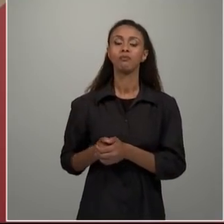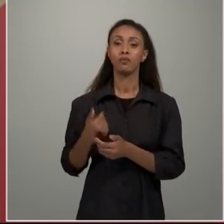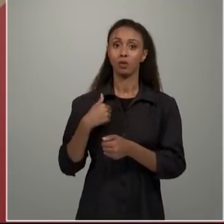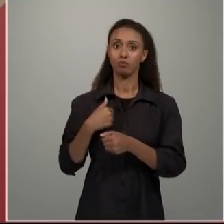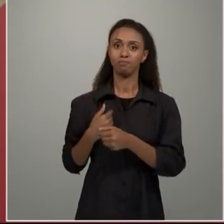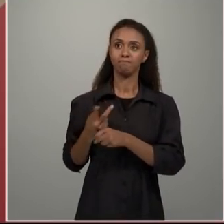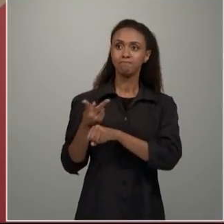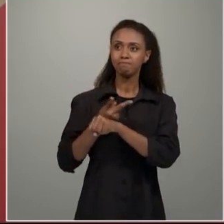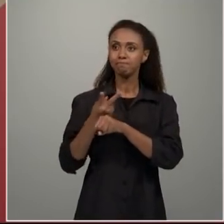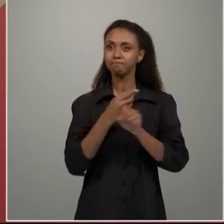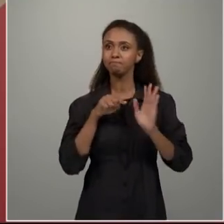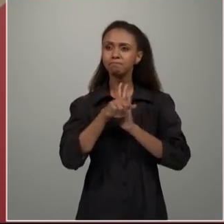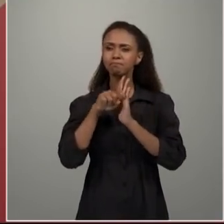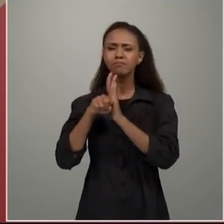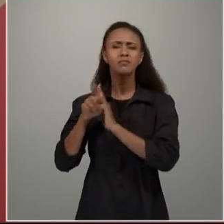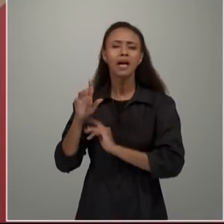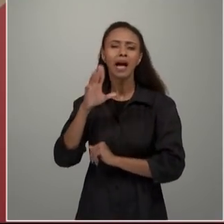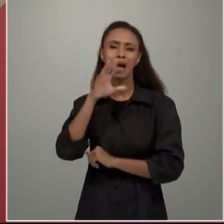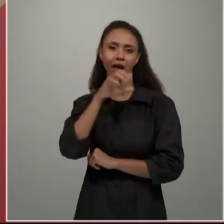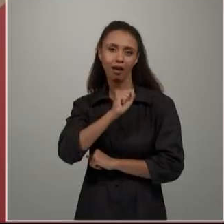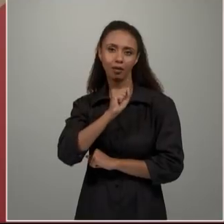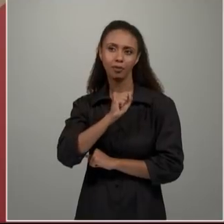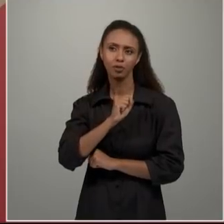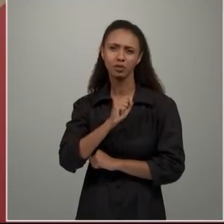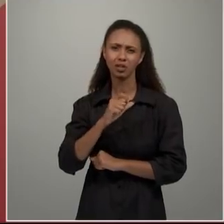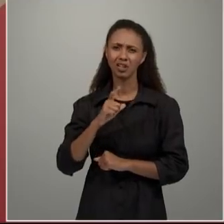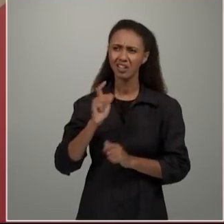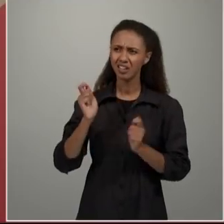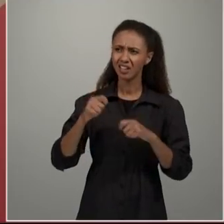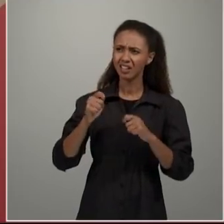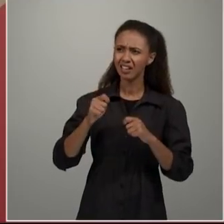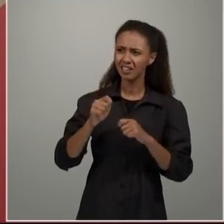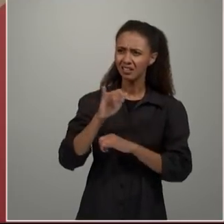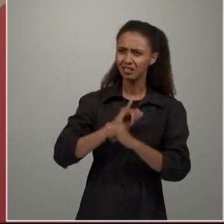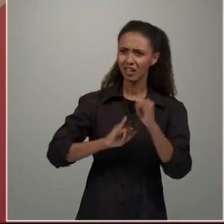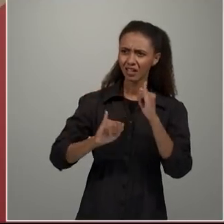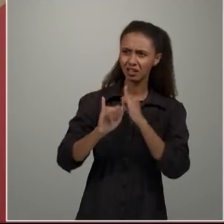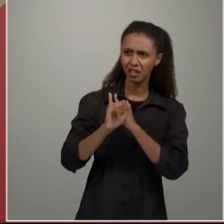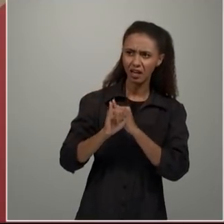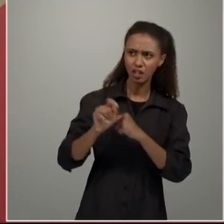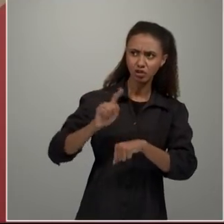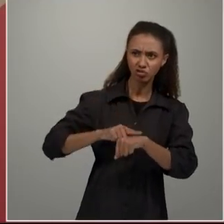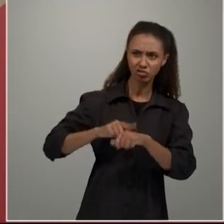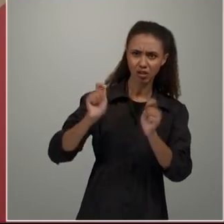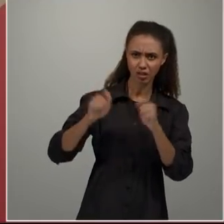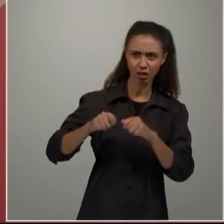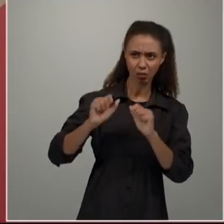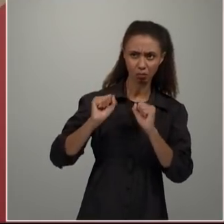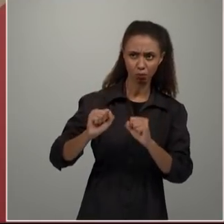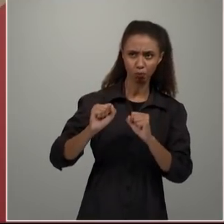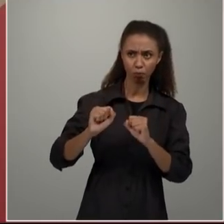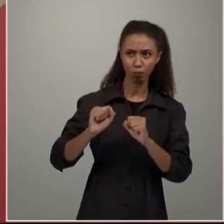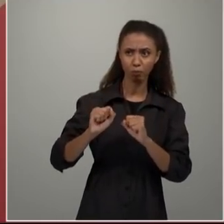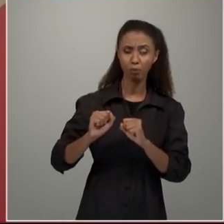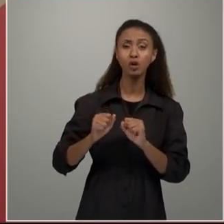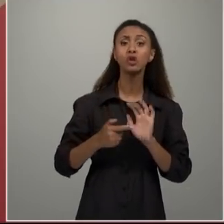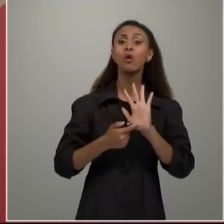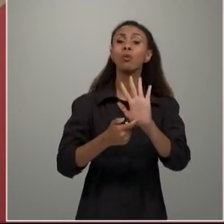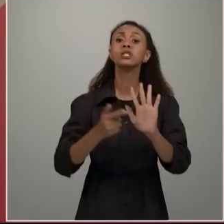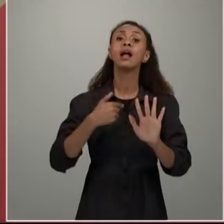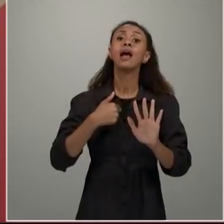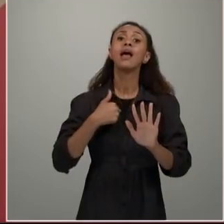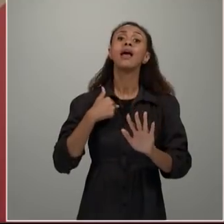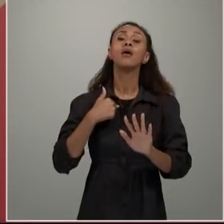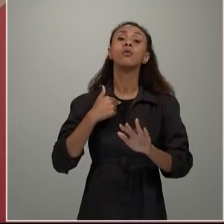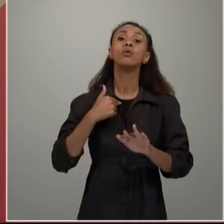uma busca rapidinha será que a gente tem um minutinho penta na internet a tempo vamos lá eu vou mostrar pra vocês o que eu fiz